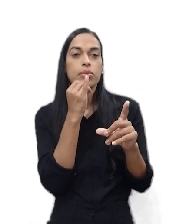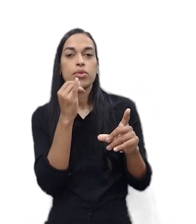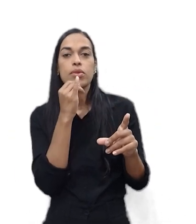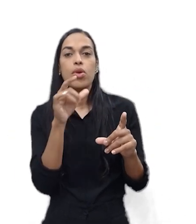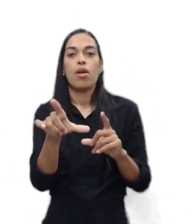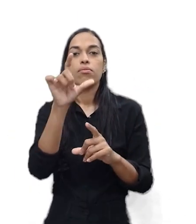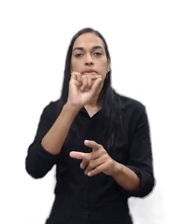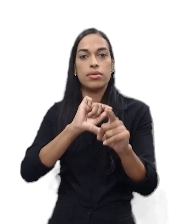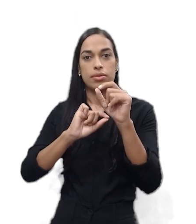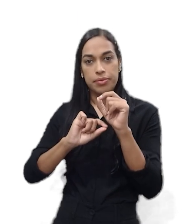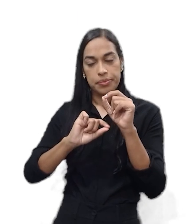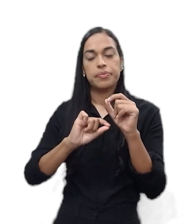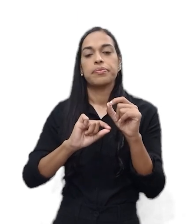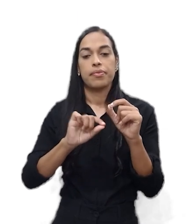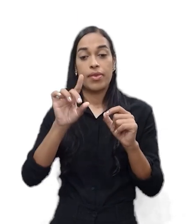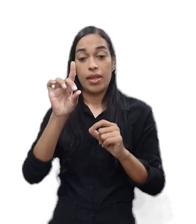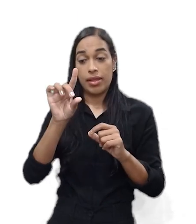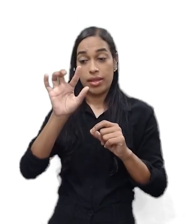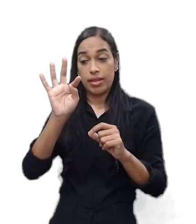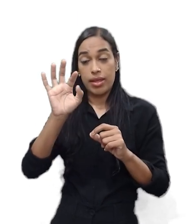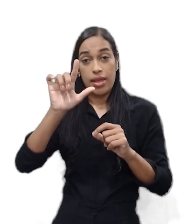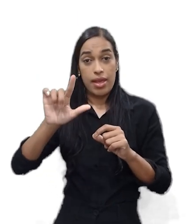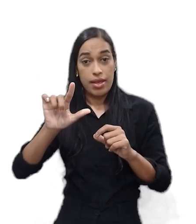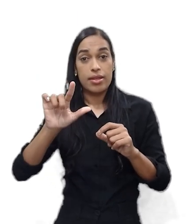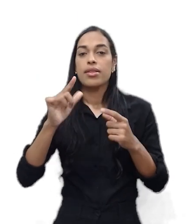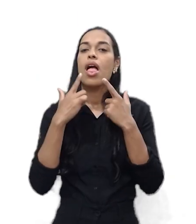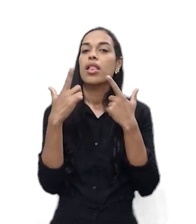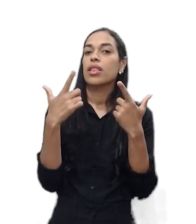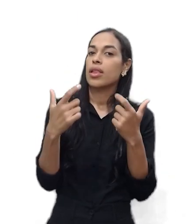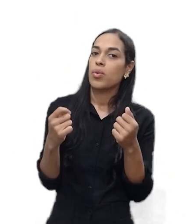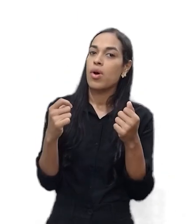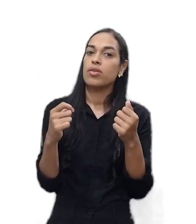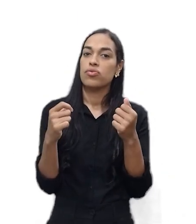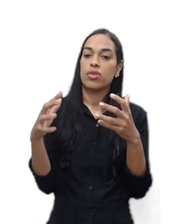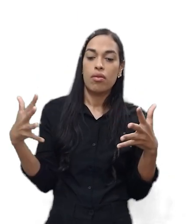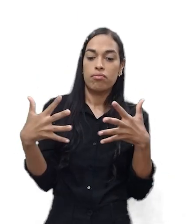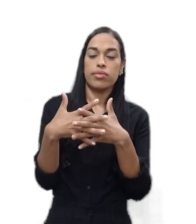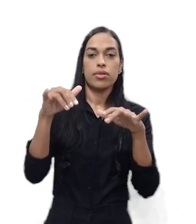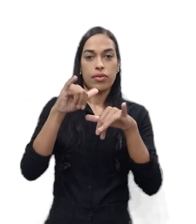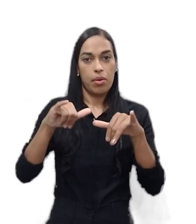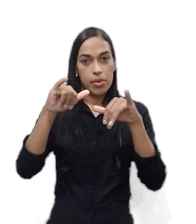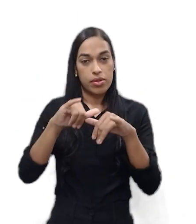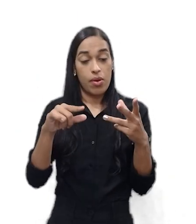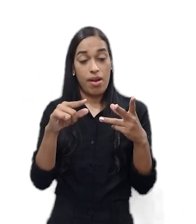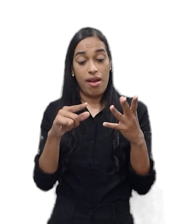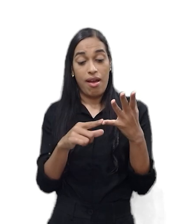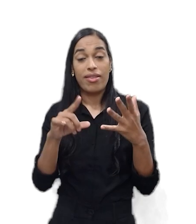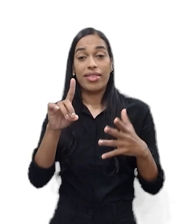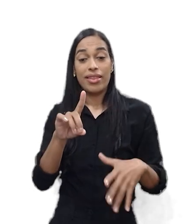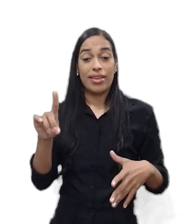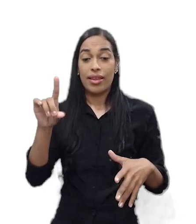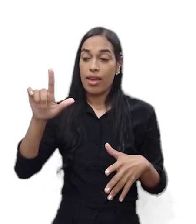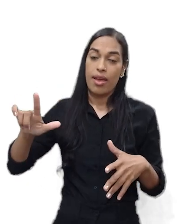comando select. A DTL é a linguagem de transação de dados. A DDL é